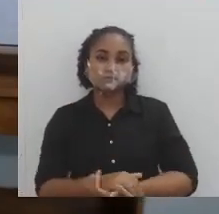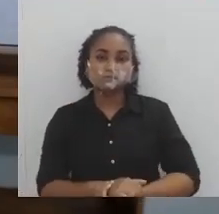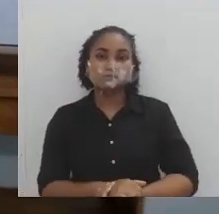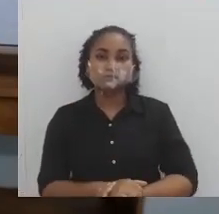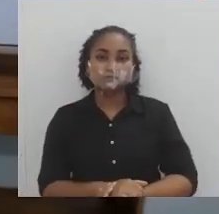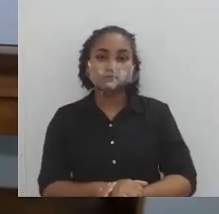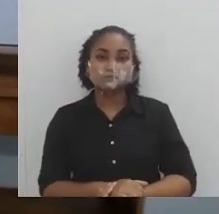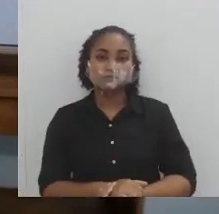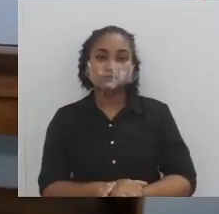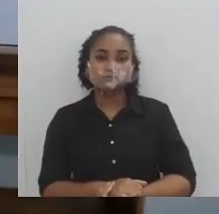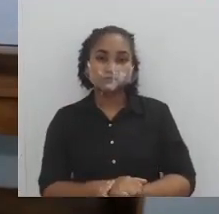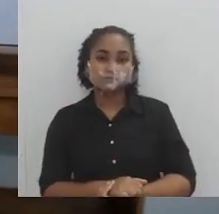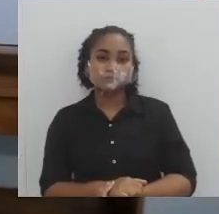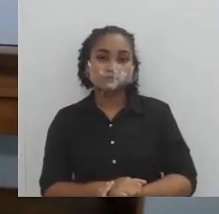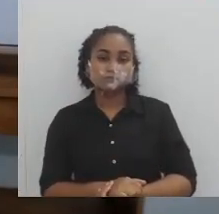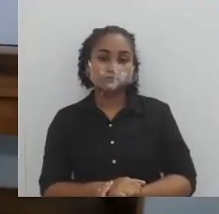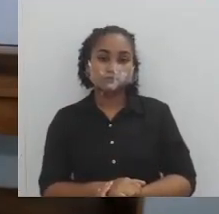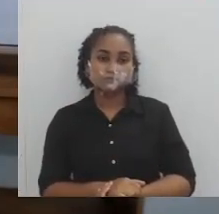material